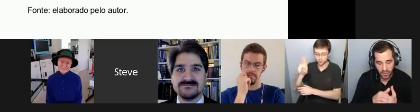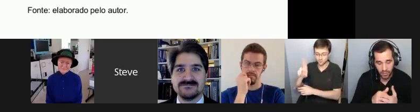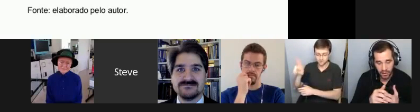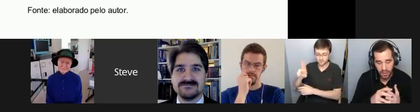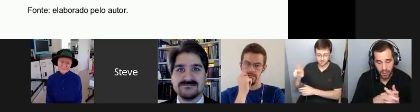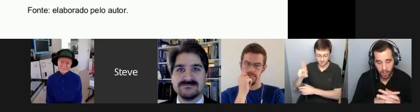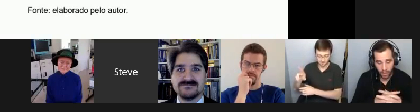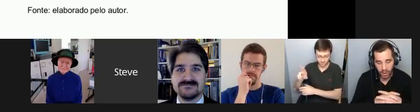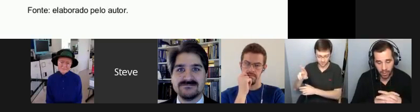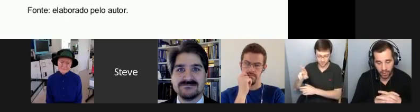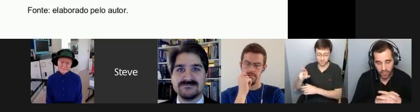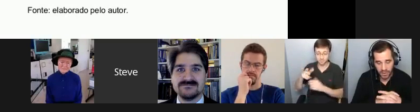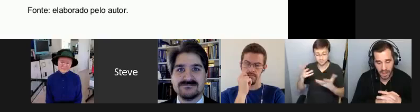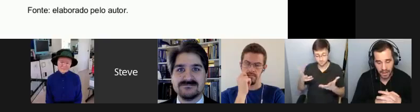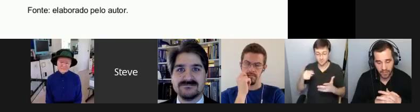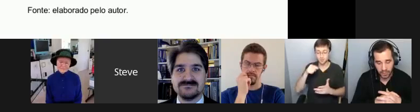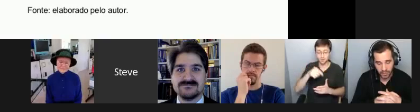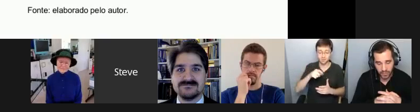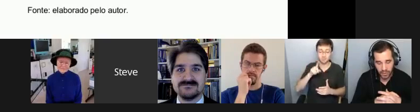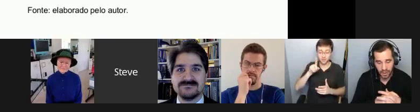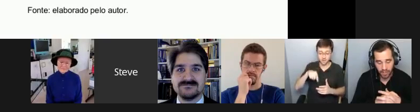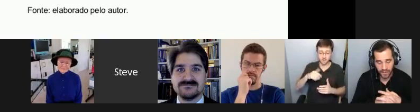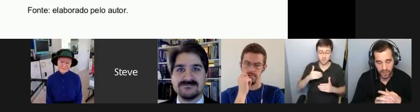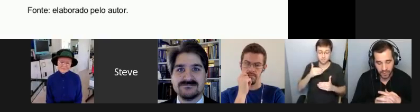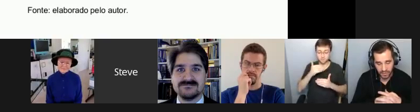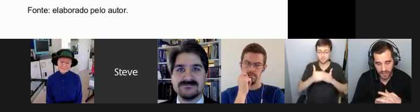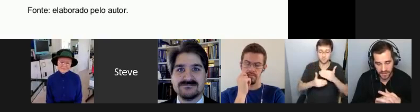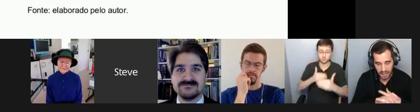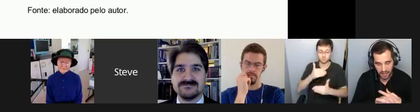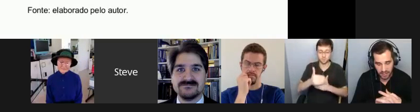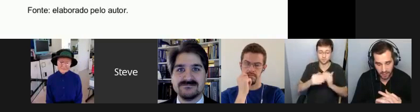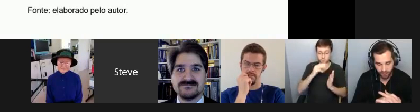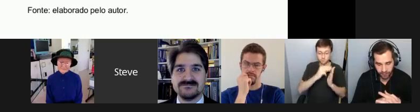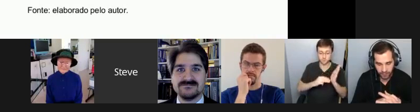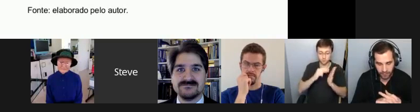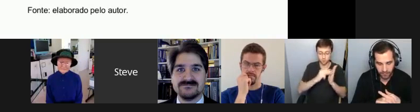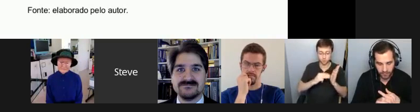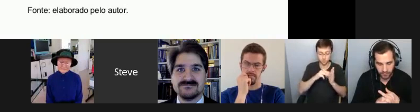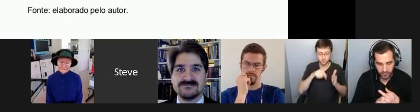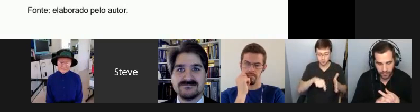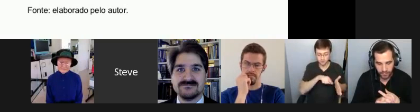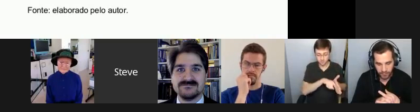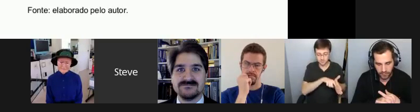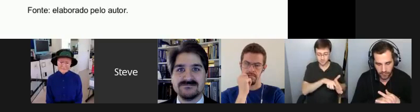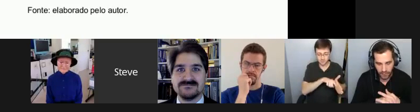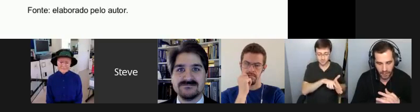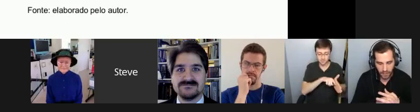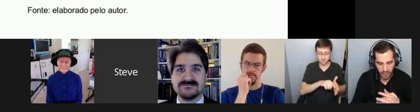processo de leitura por alguns alunos e professores universitários.